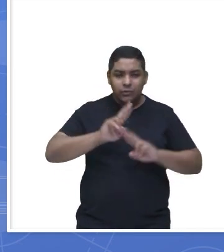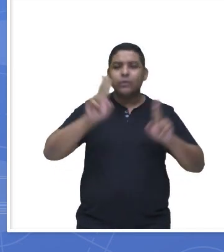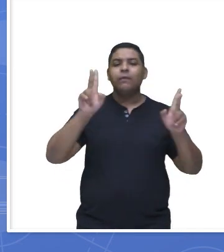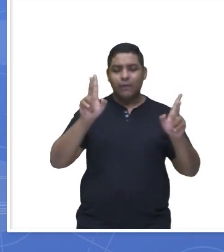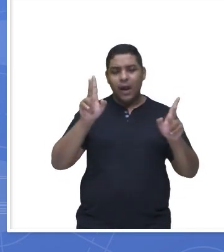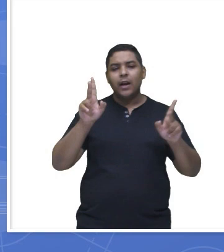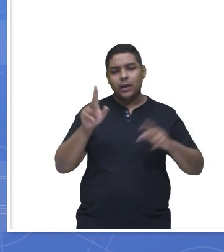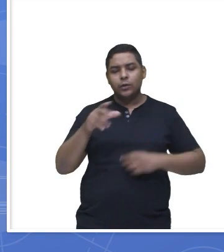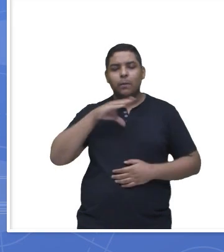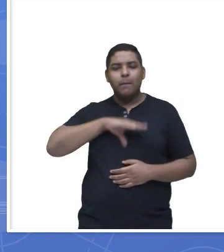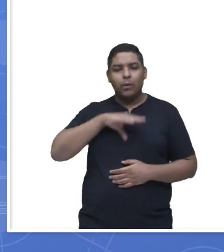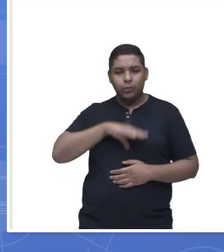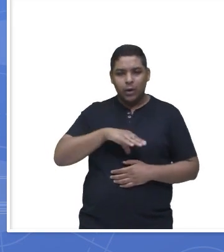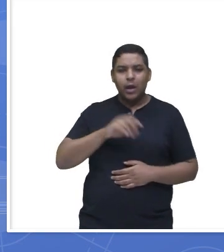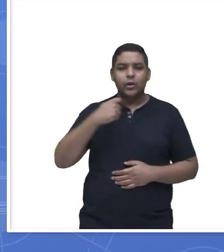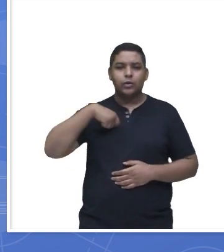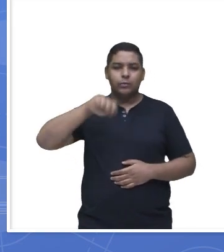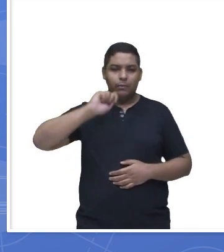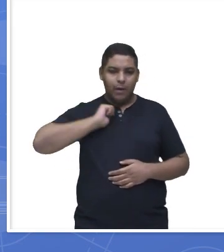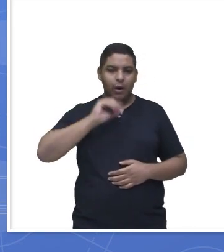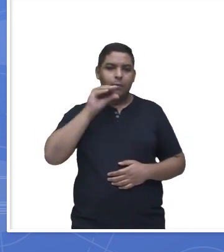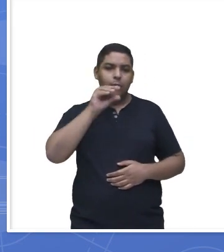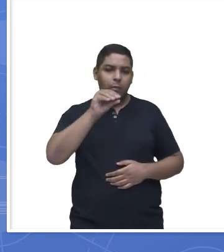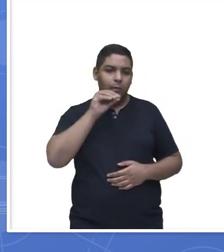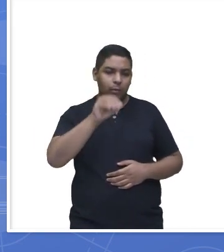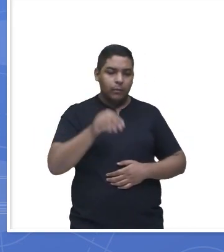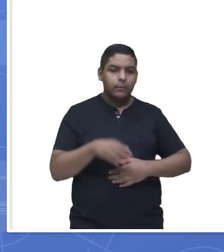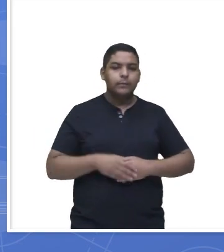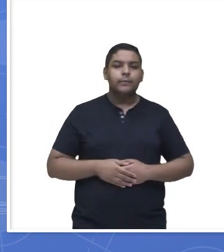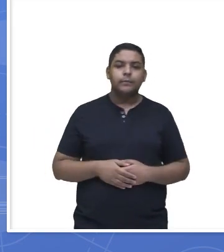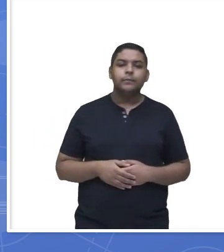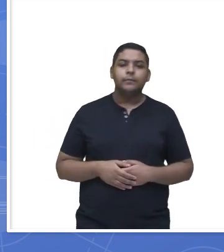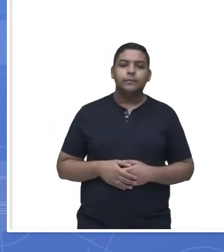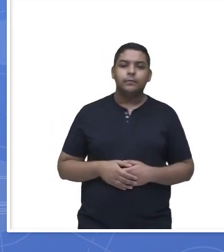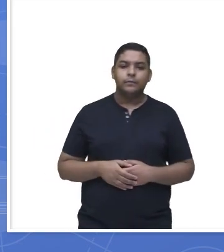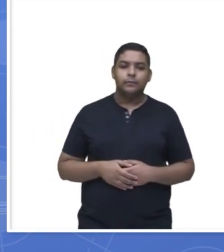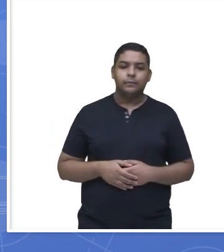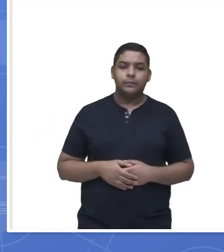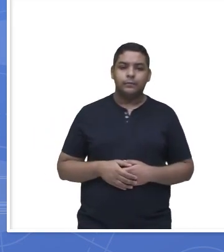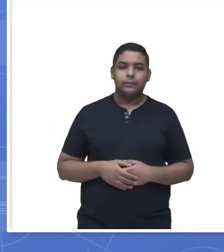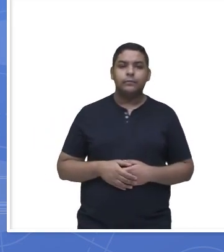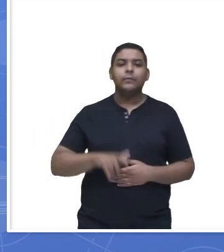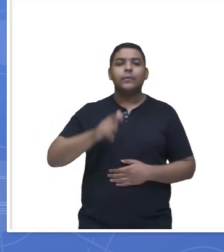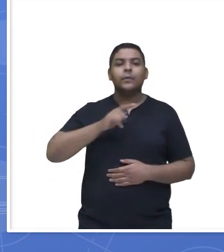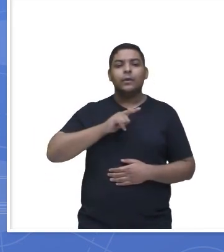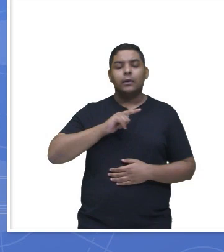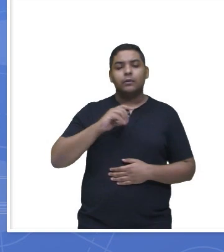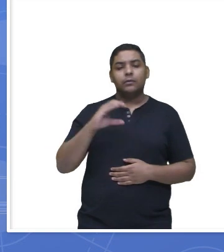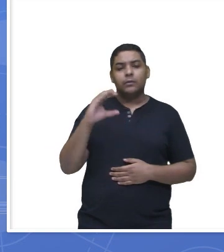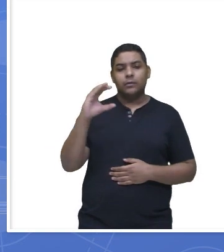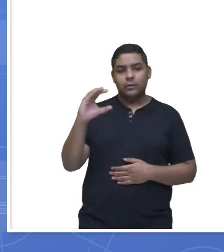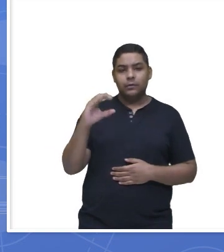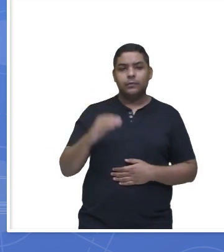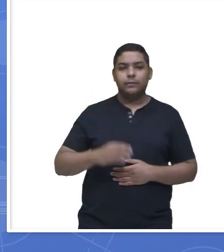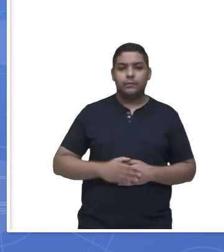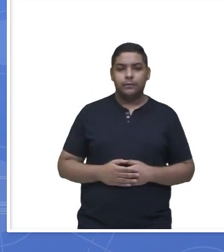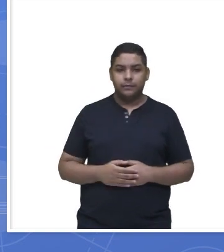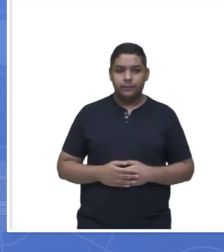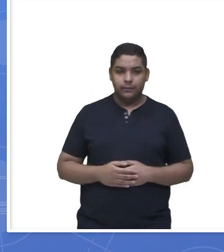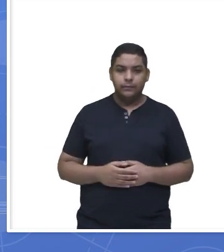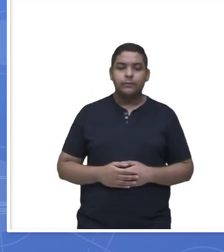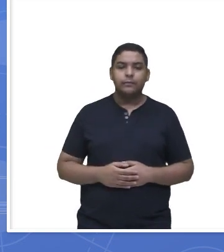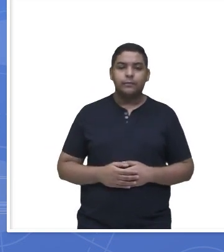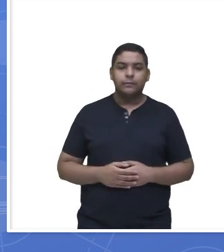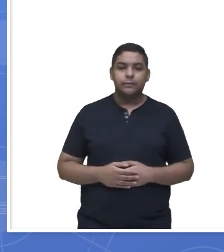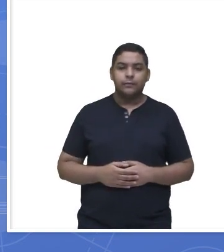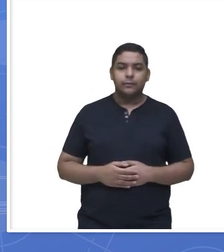poderia ser a letra B, porque só temos uma palavra aqui. Aí nós temos a letra C. Na letra C diz, la gente de